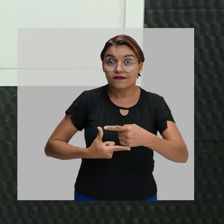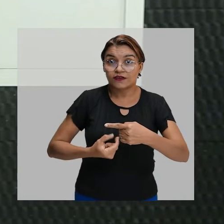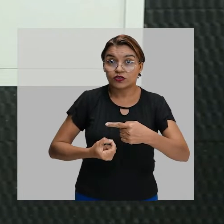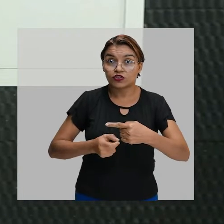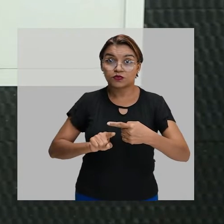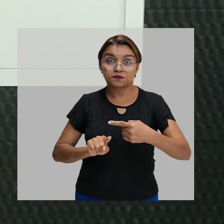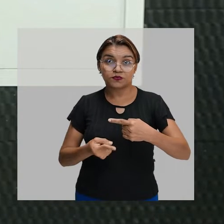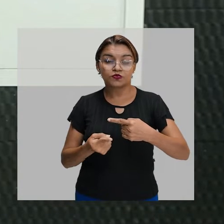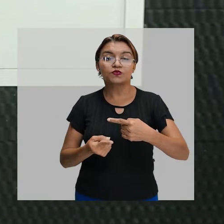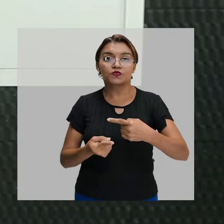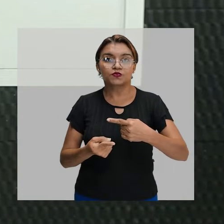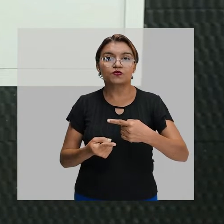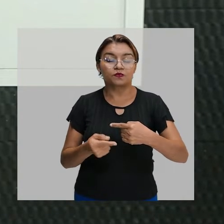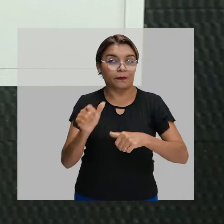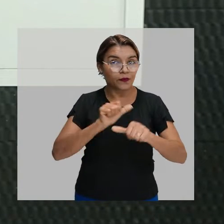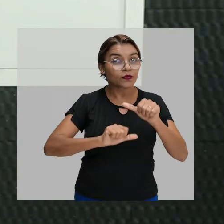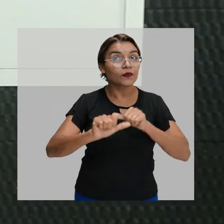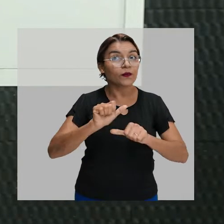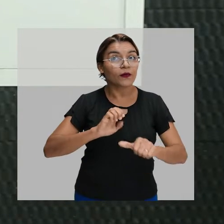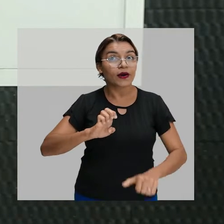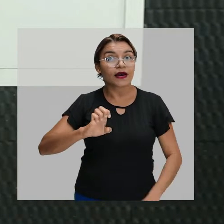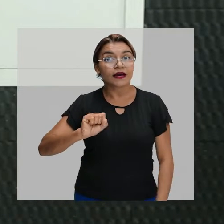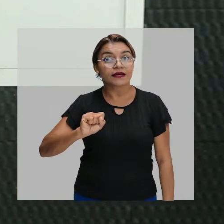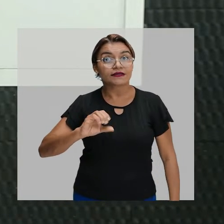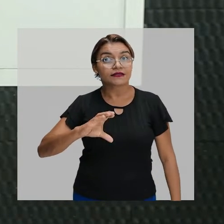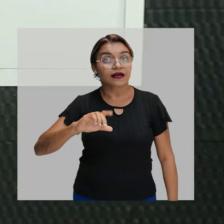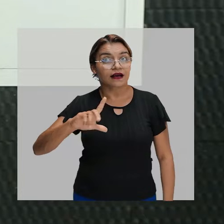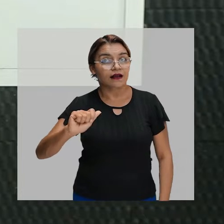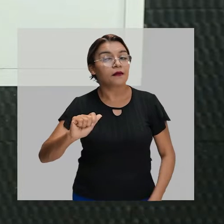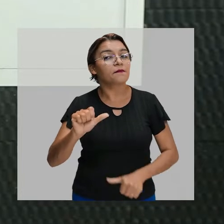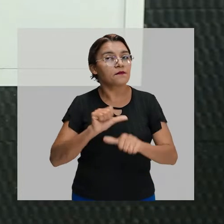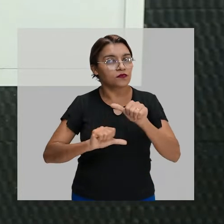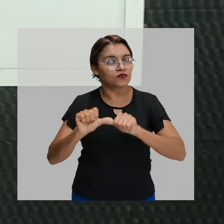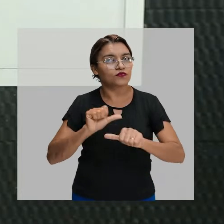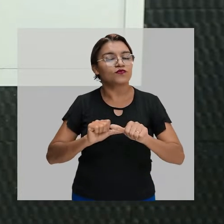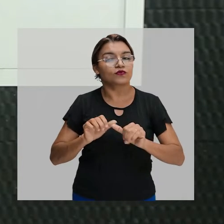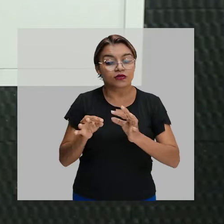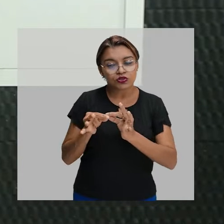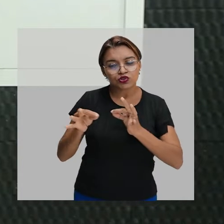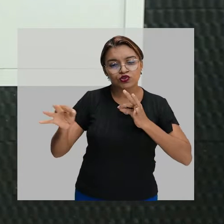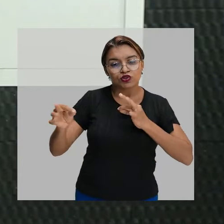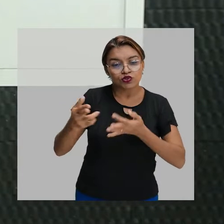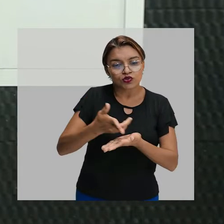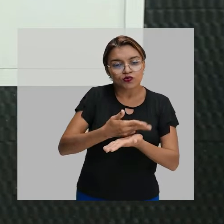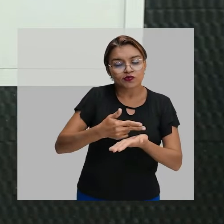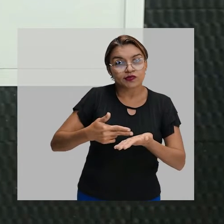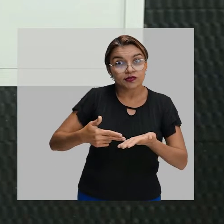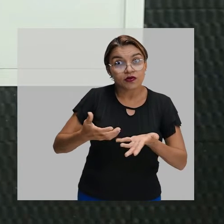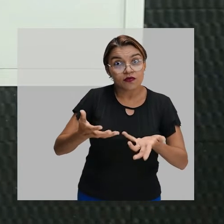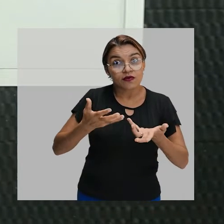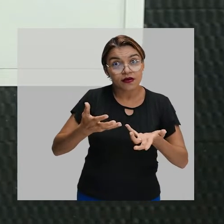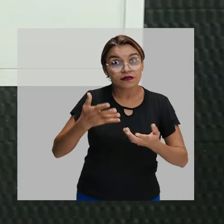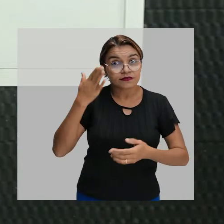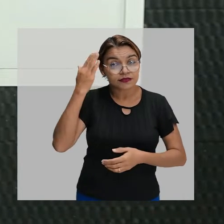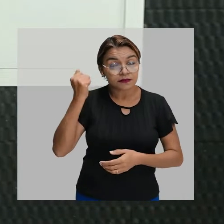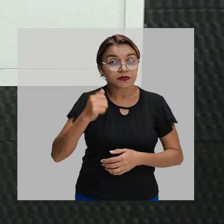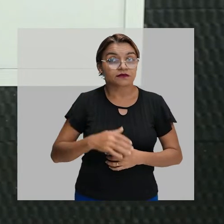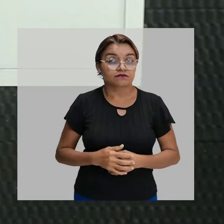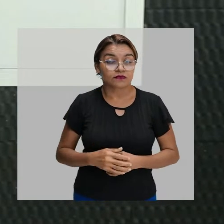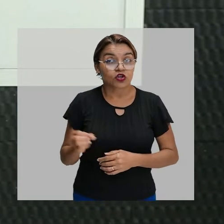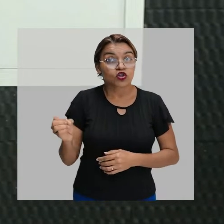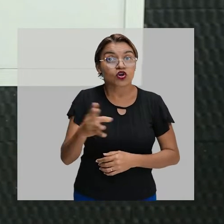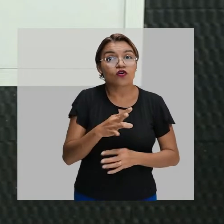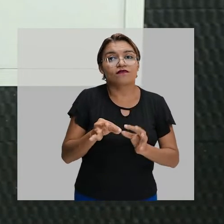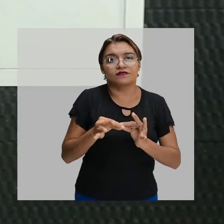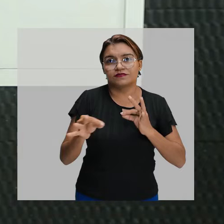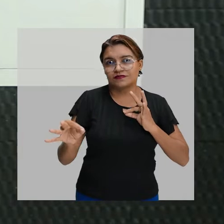mil e mudou aqui escala E essa distância no desenho é o que eu quero saber que essa